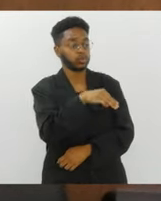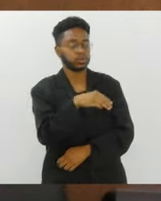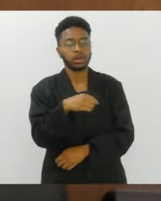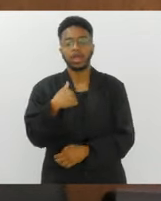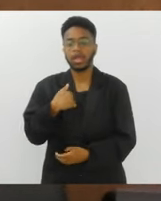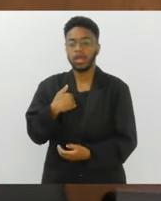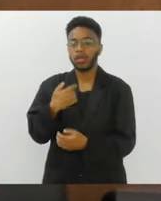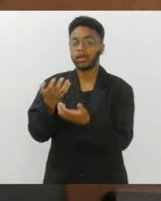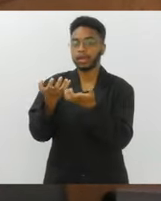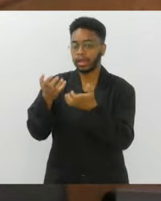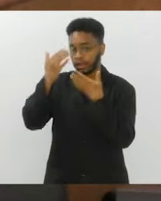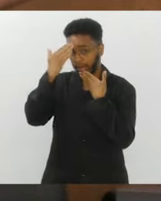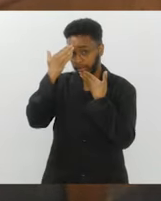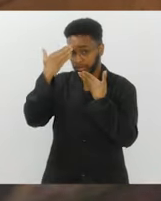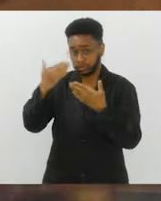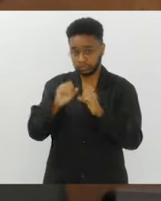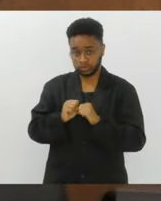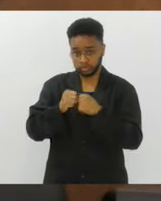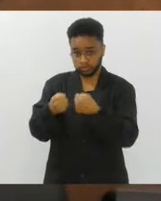muito